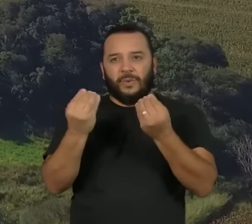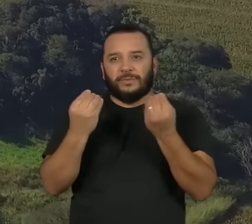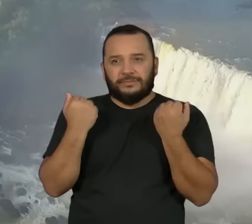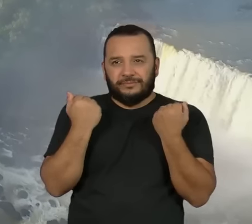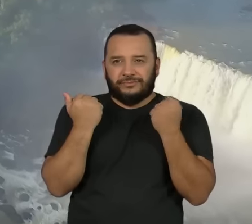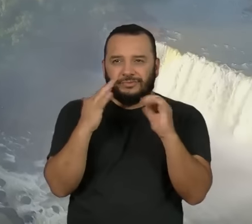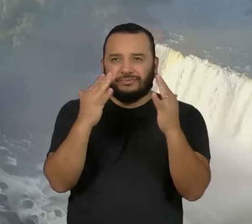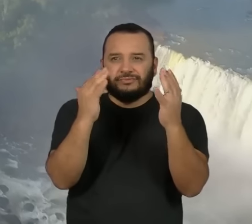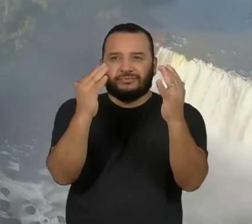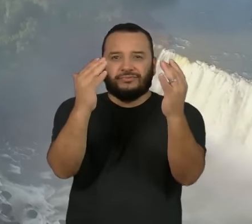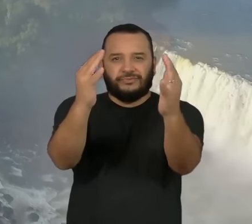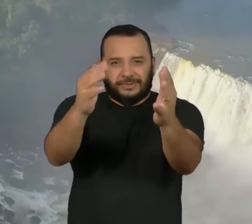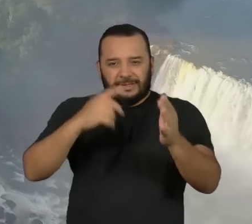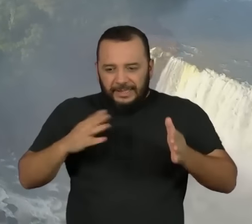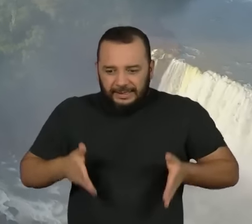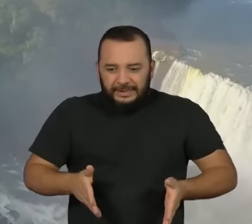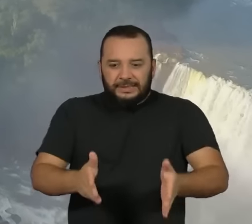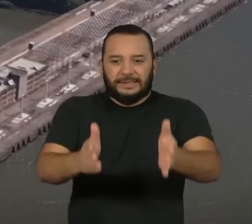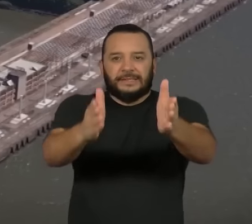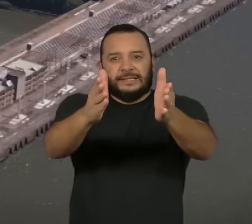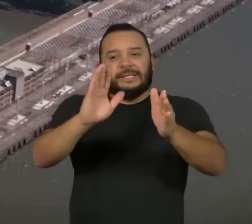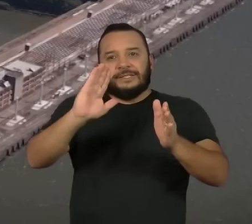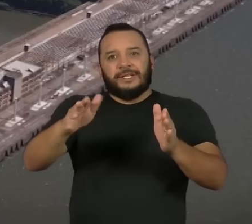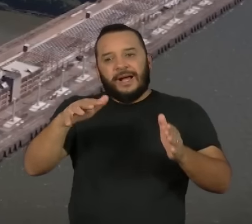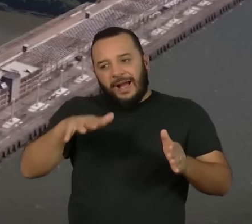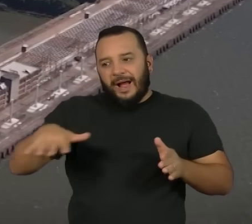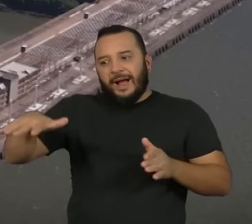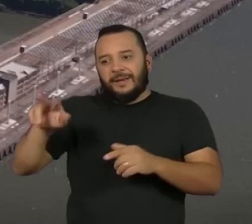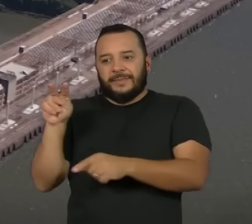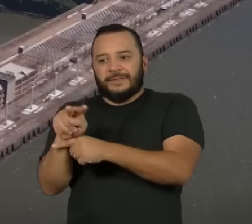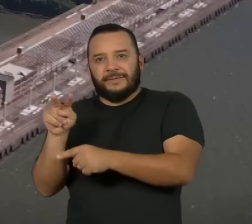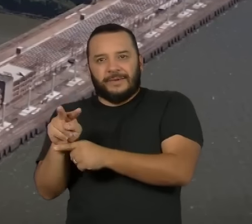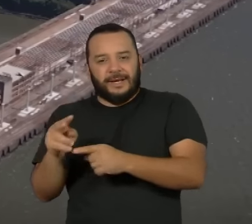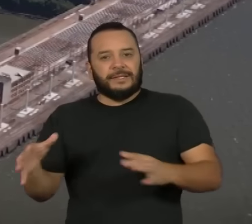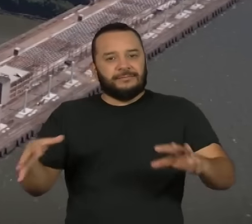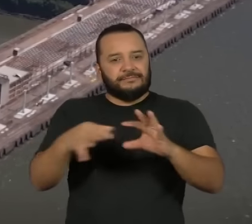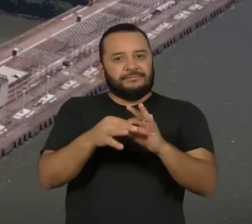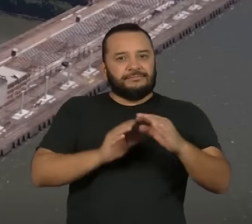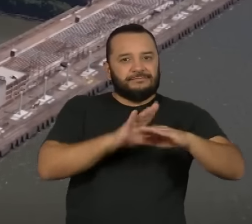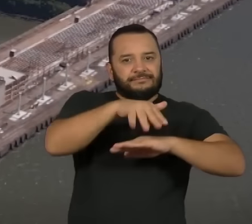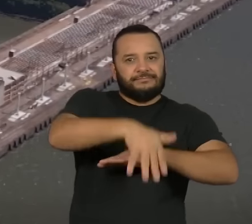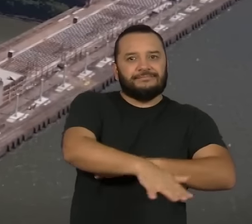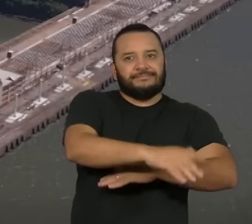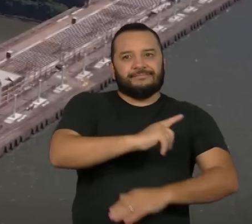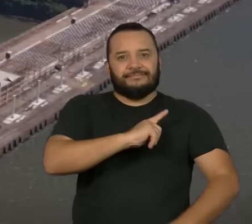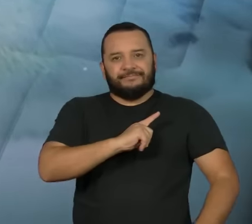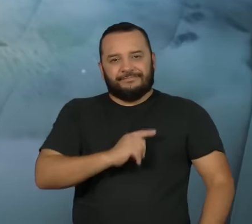floresta para ligar o Parque do Iguaçu à área preservada da hidrelétrica de Itaipu.